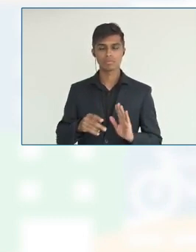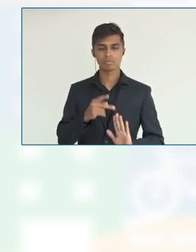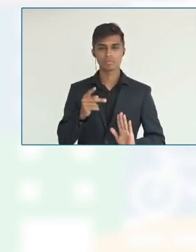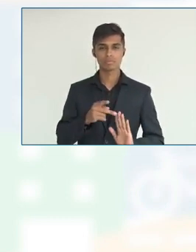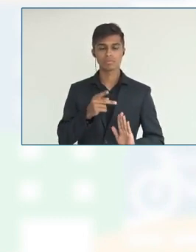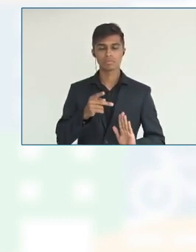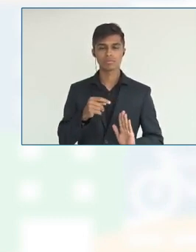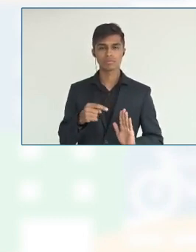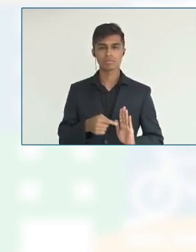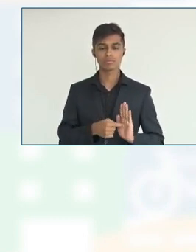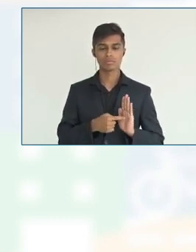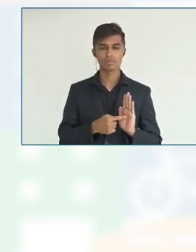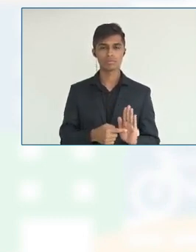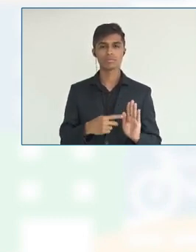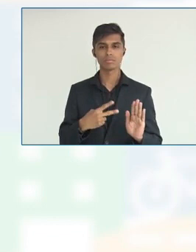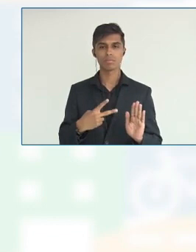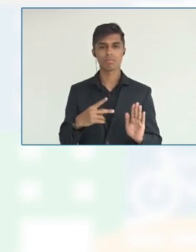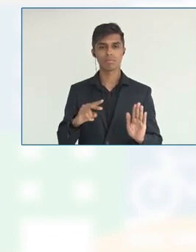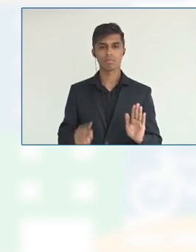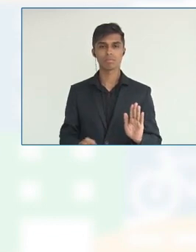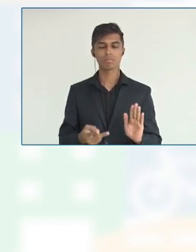portaria